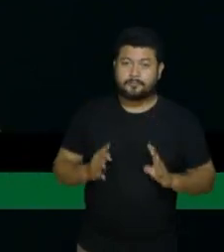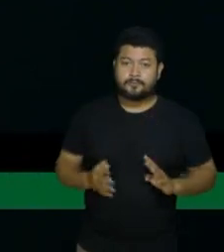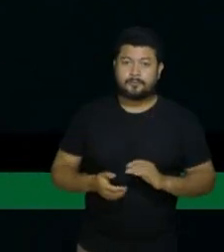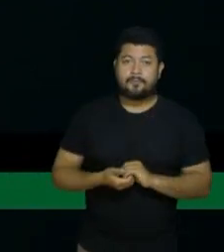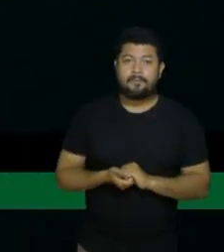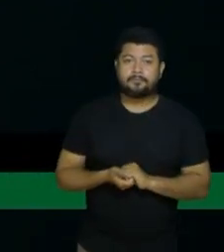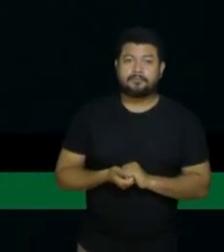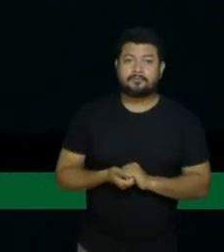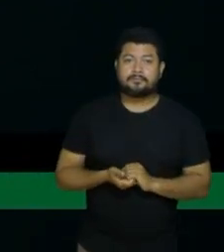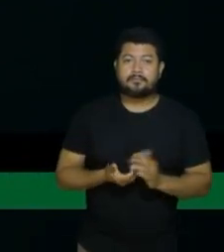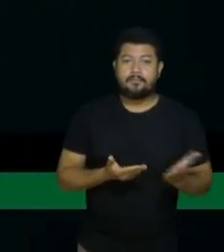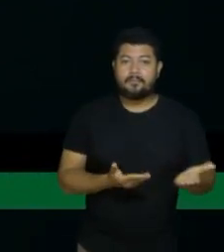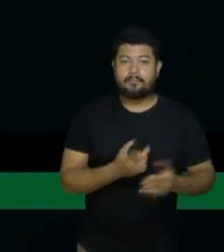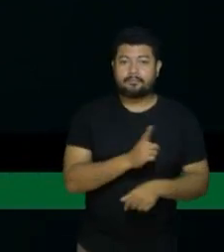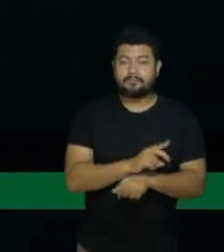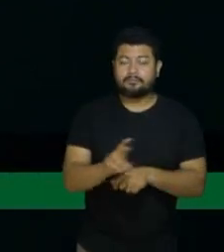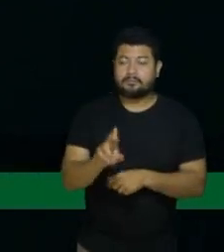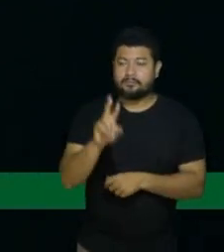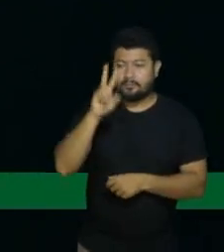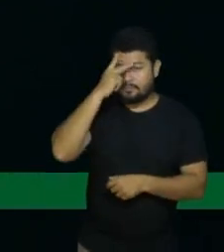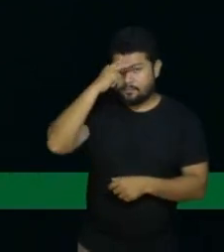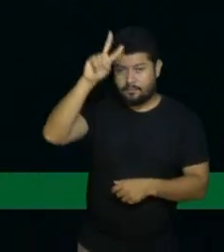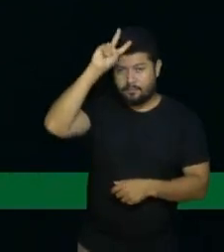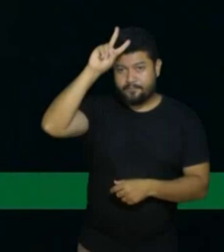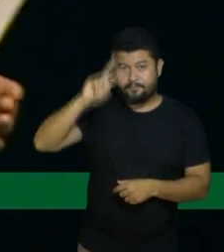Dr Vicente é com o